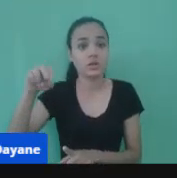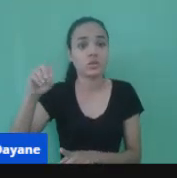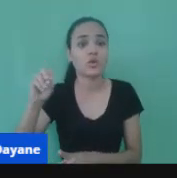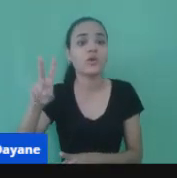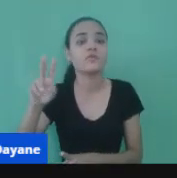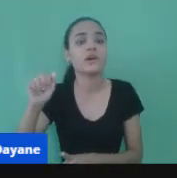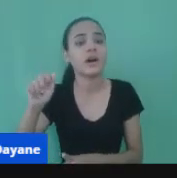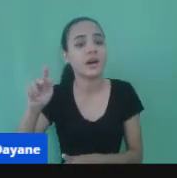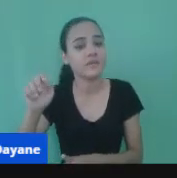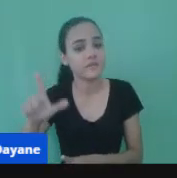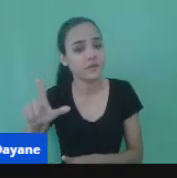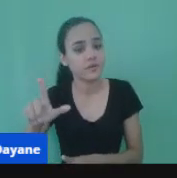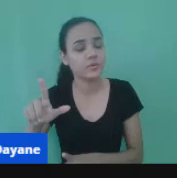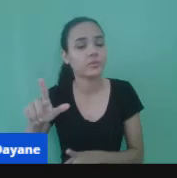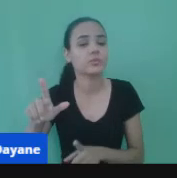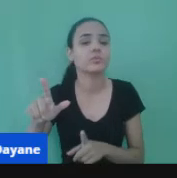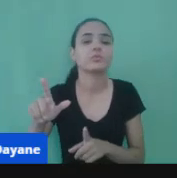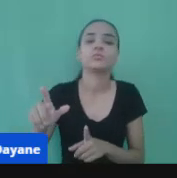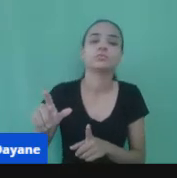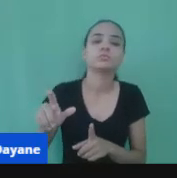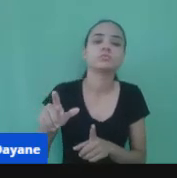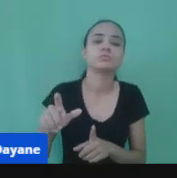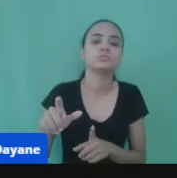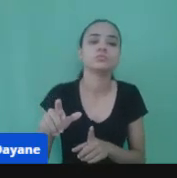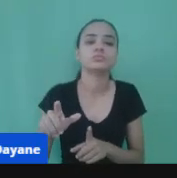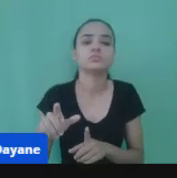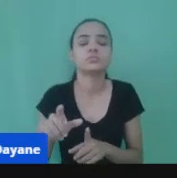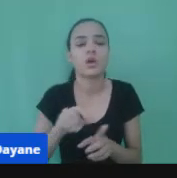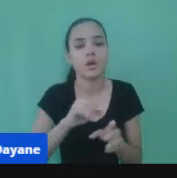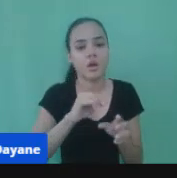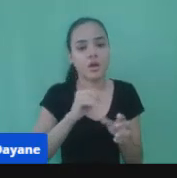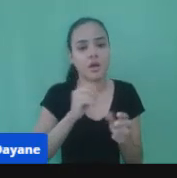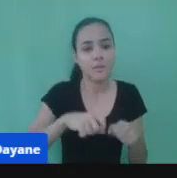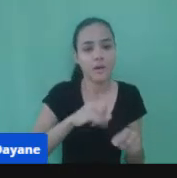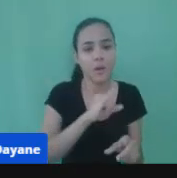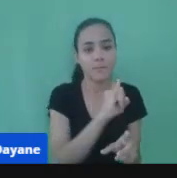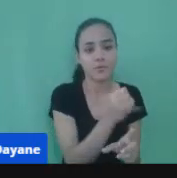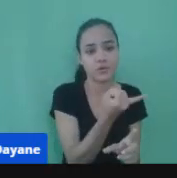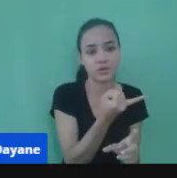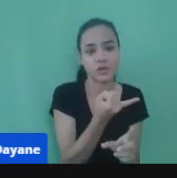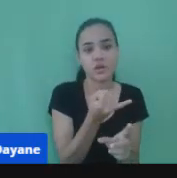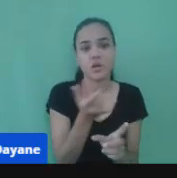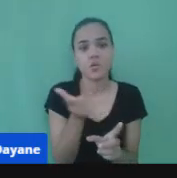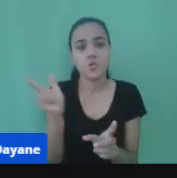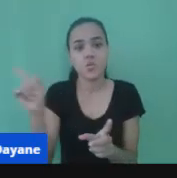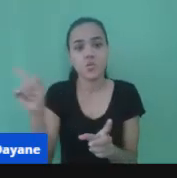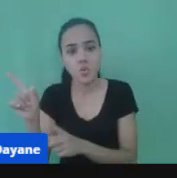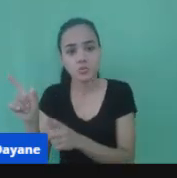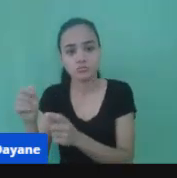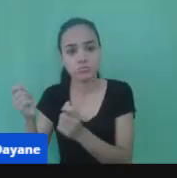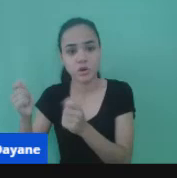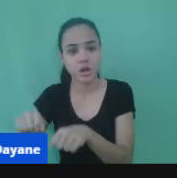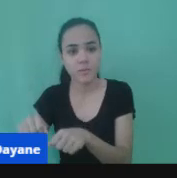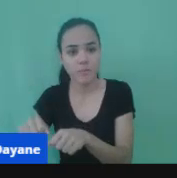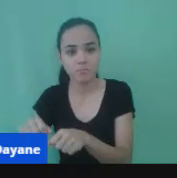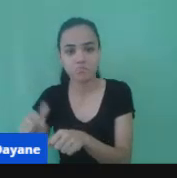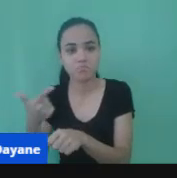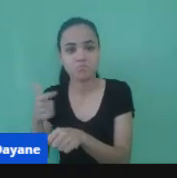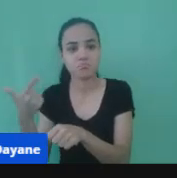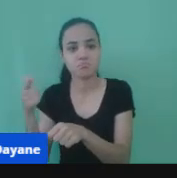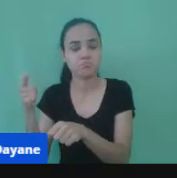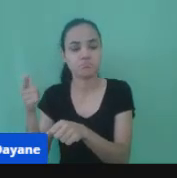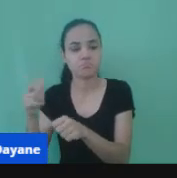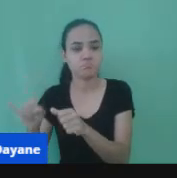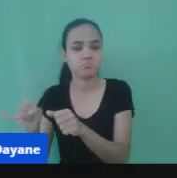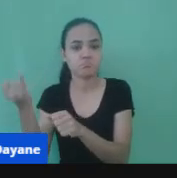e elas provocam no mundo. Sobre esse crescimento da população mundial, né, então tem muita gente, tem pouca gente, o que a gente faz? Mata um pouco? Ou